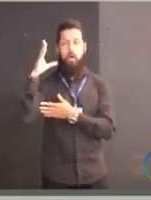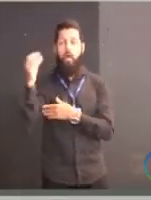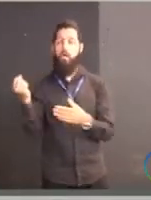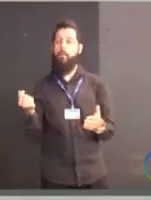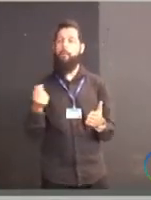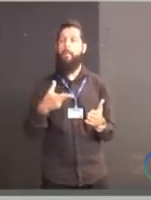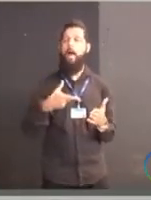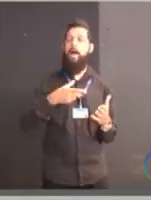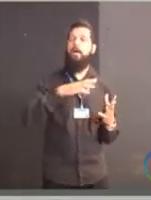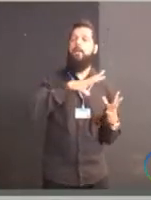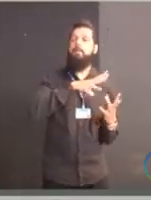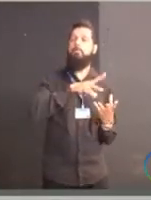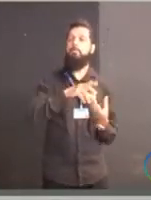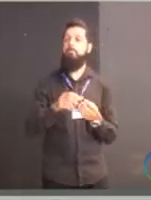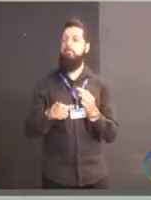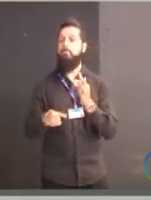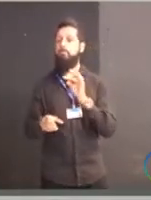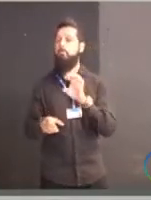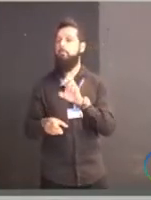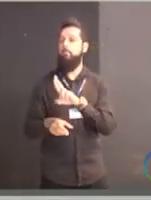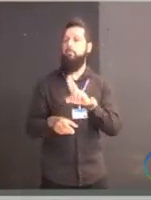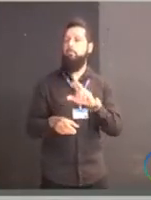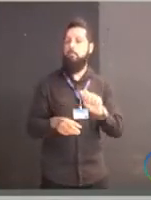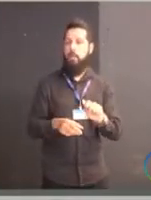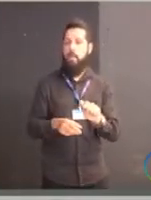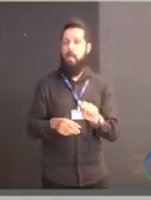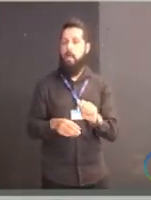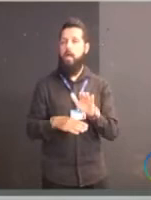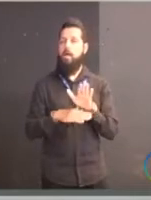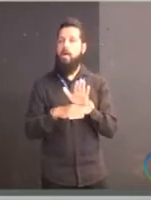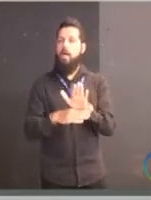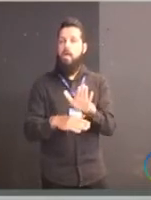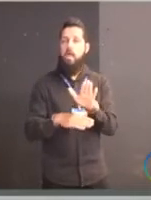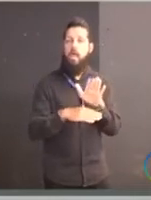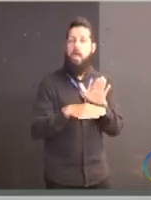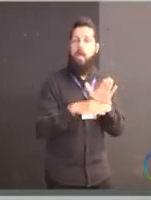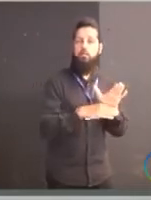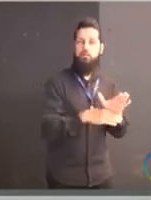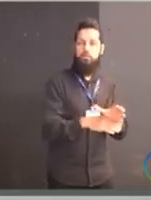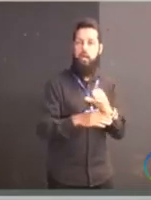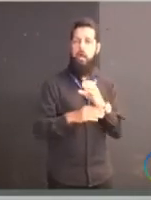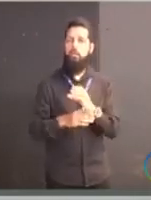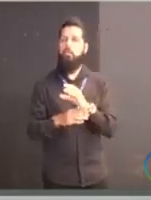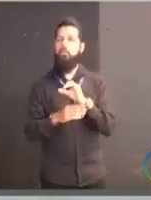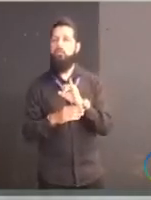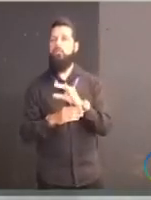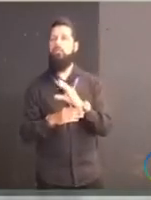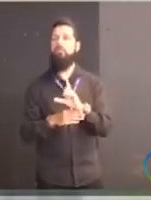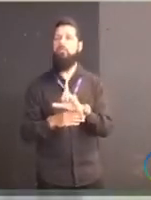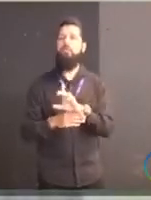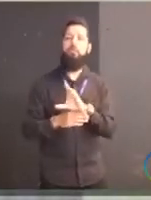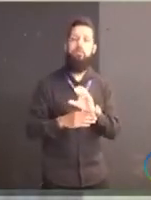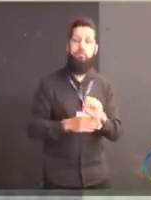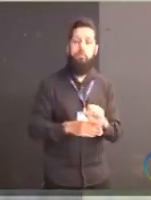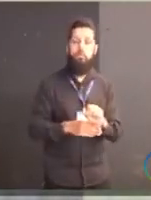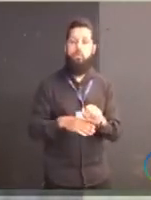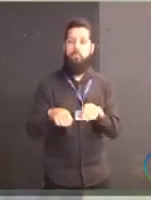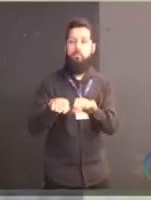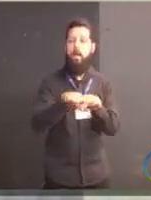cooperaram, cooperam e cooperarão sempre para que a nossa